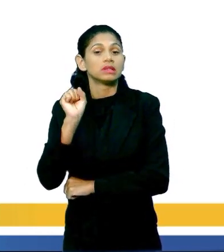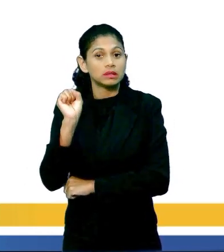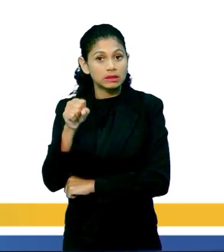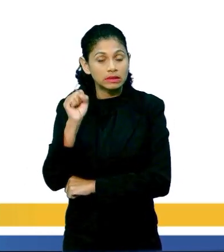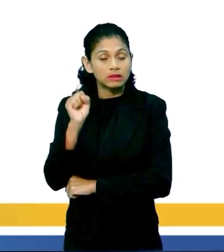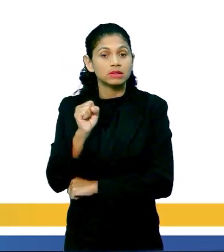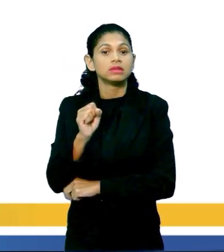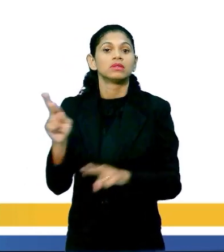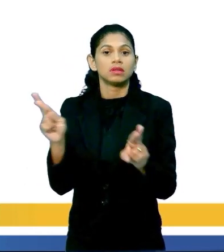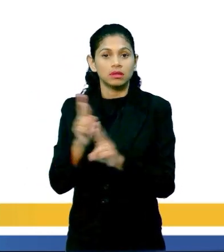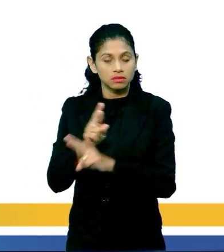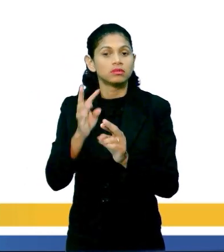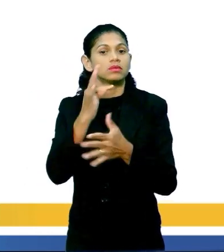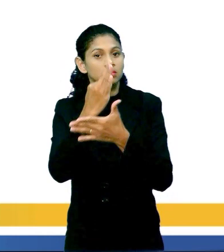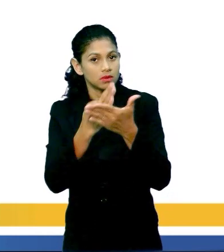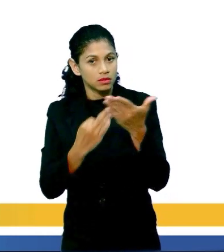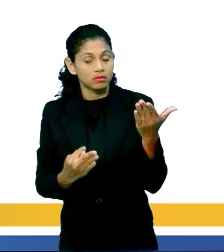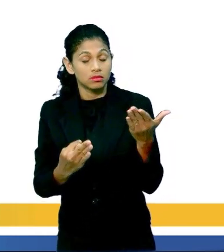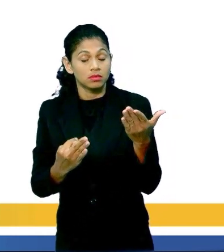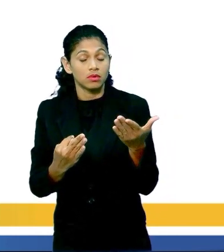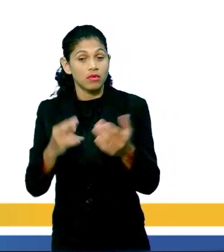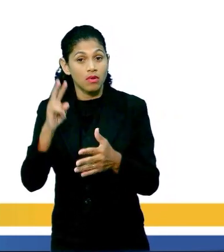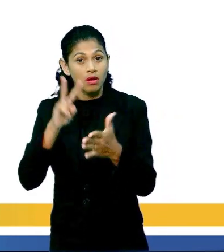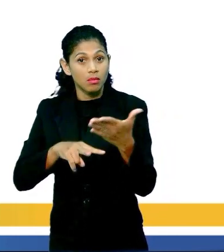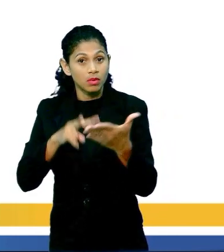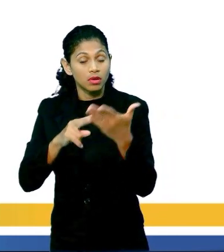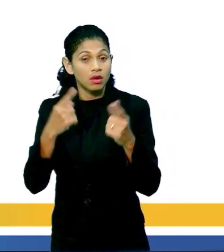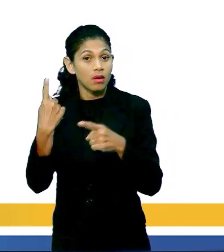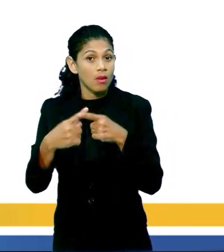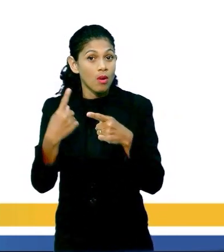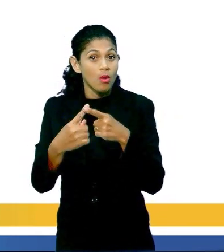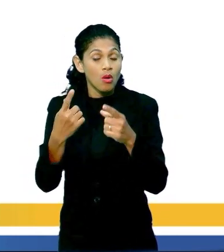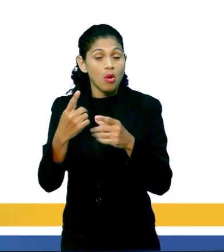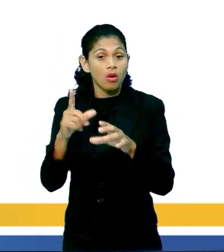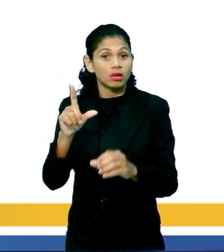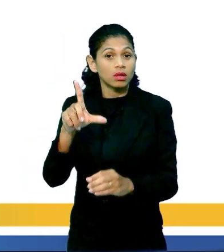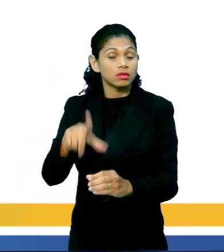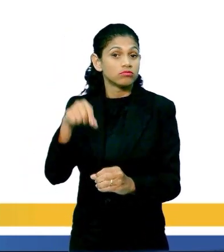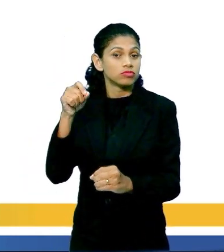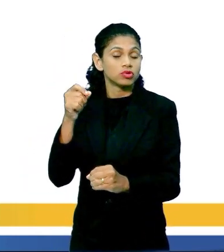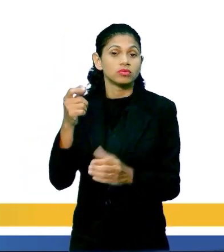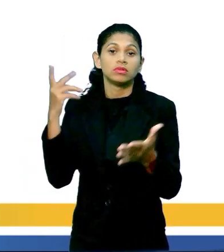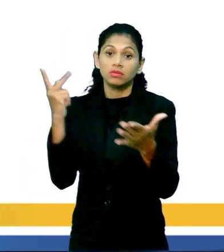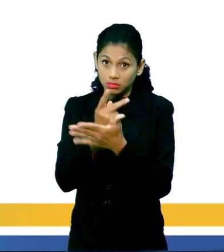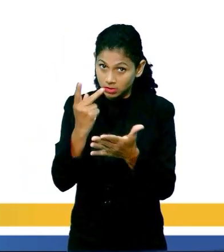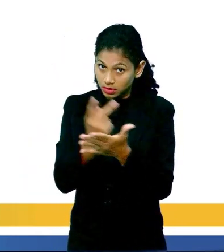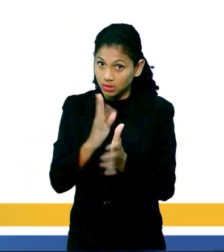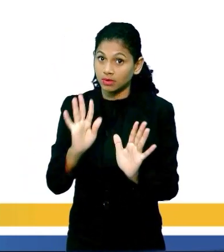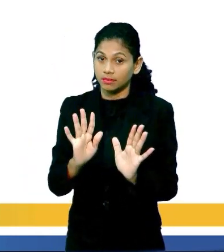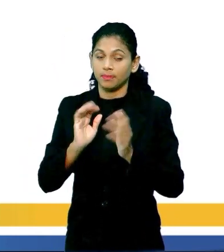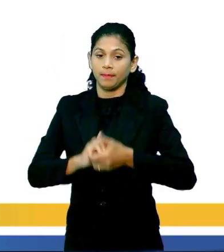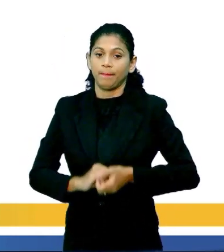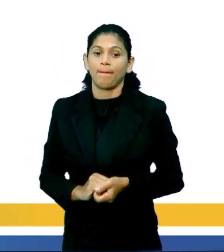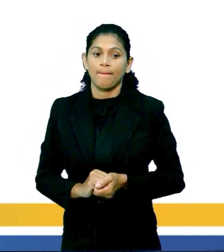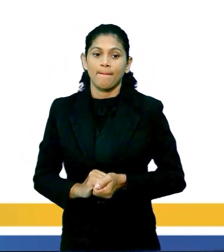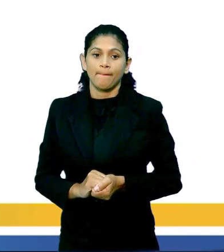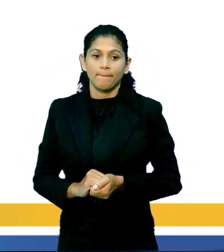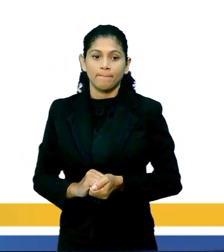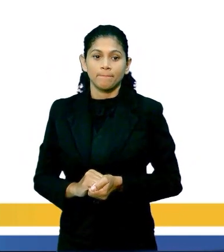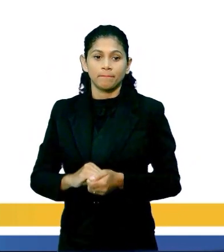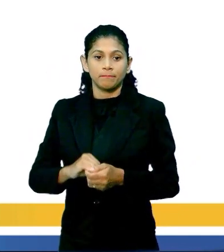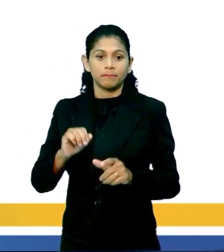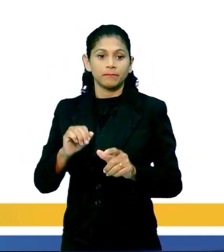outras alternativas não seriam consideradas, ok? Na letra B, nós temos: acredita que os russos da